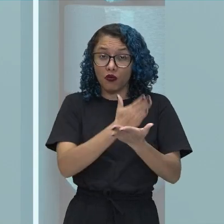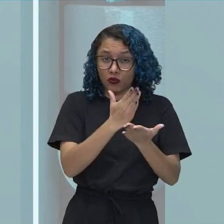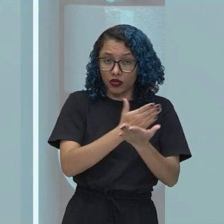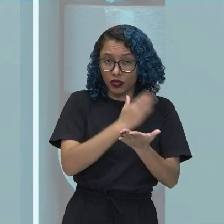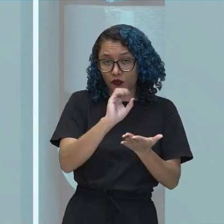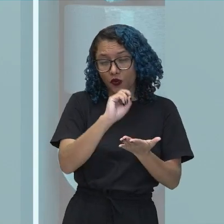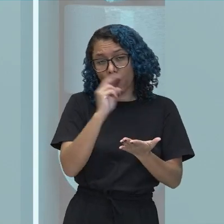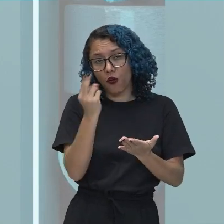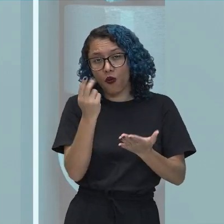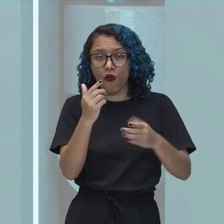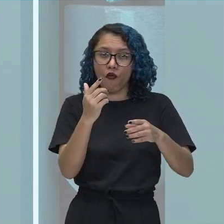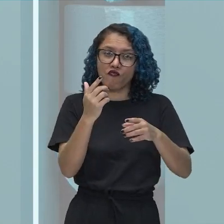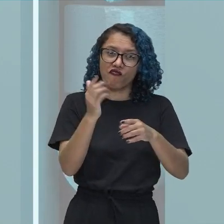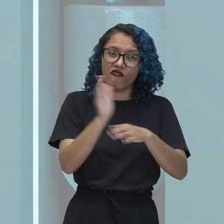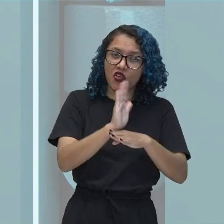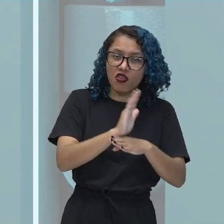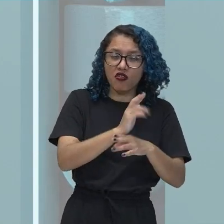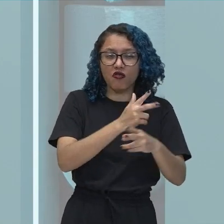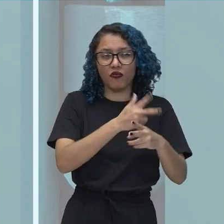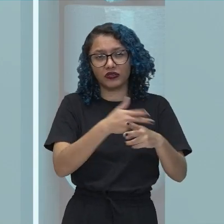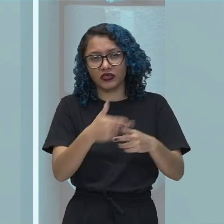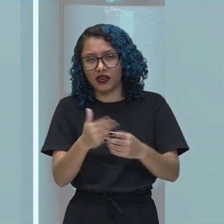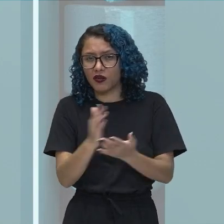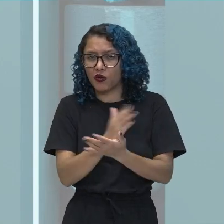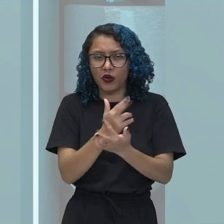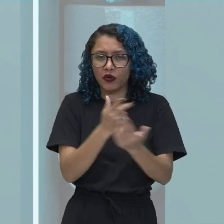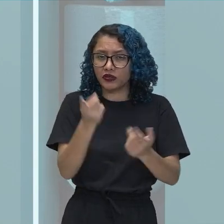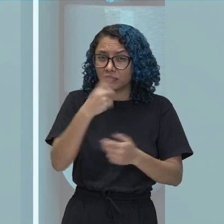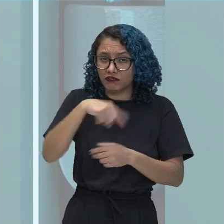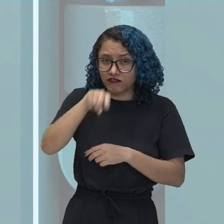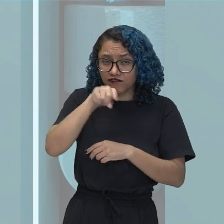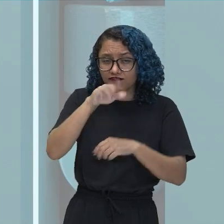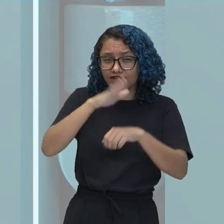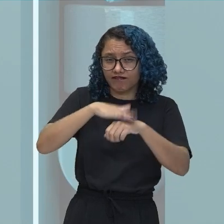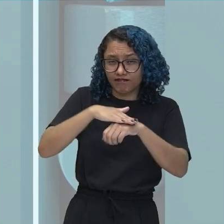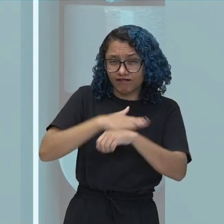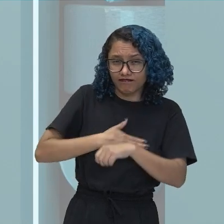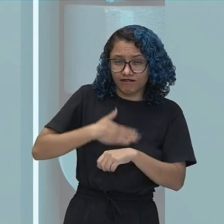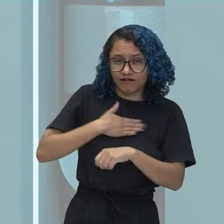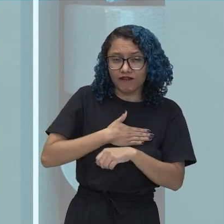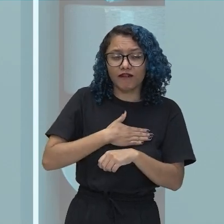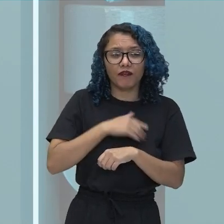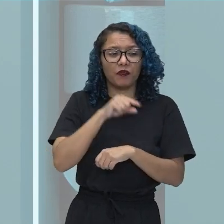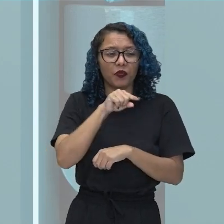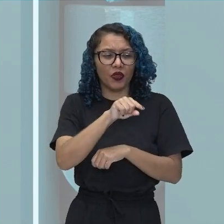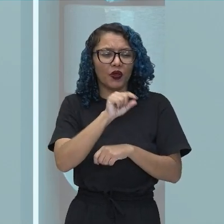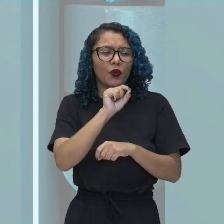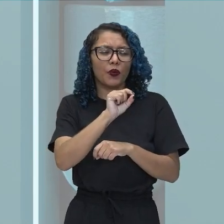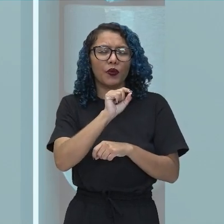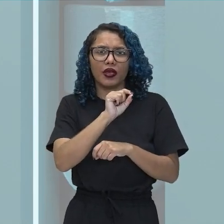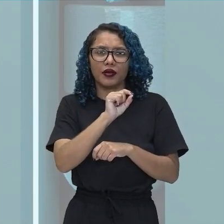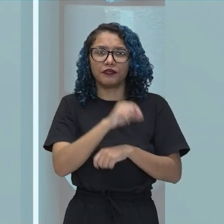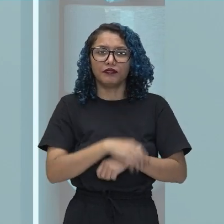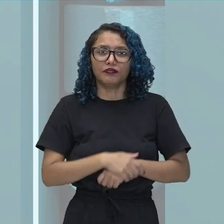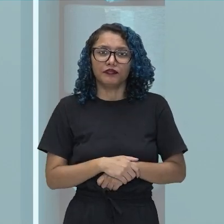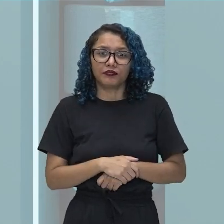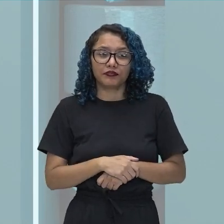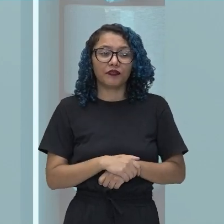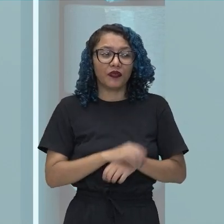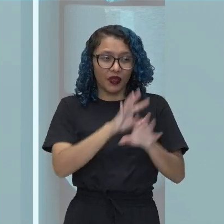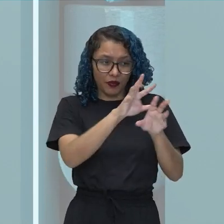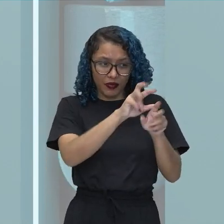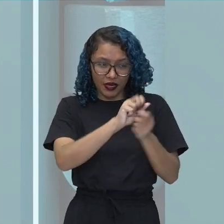uma série, algo que você goste e você vai transformar aquilo num